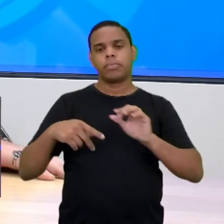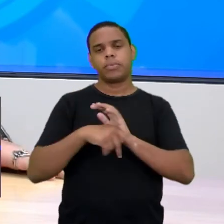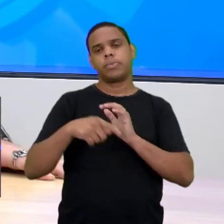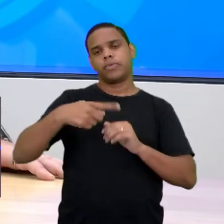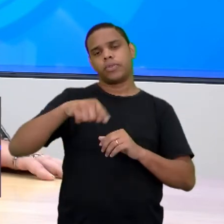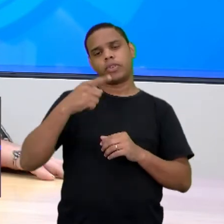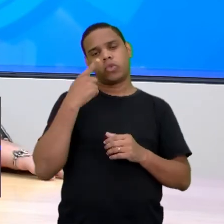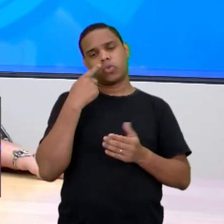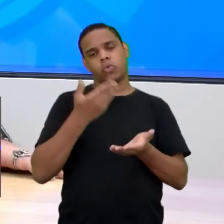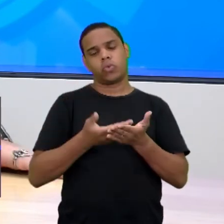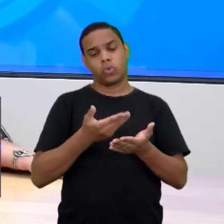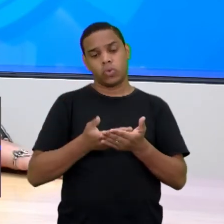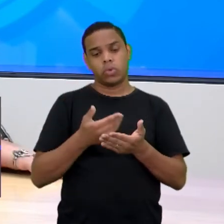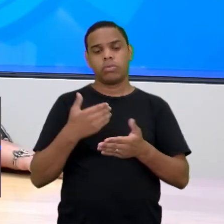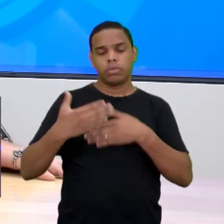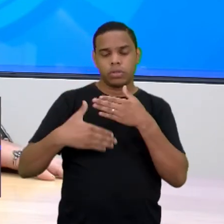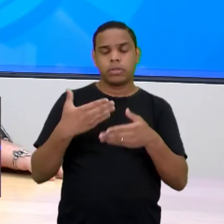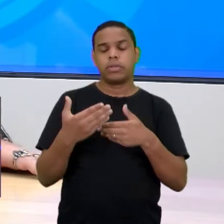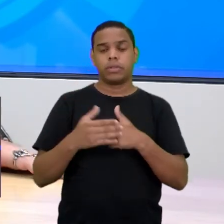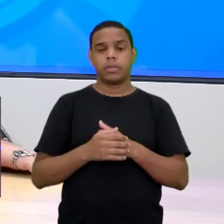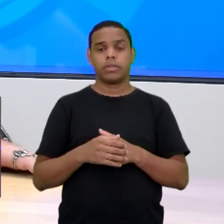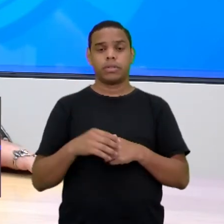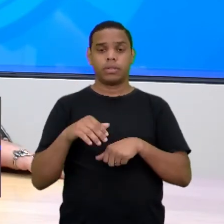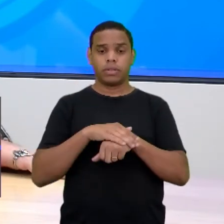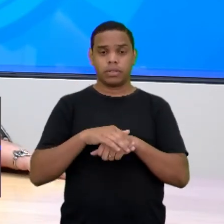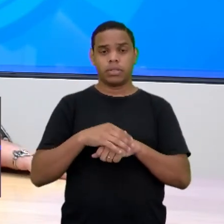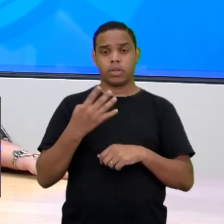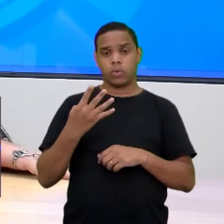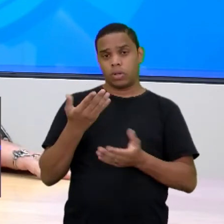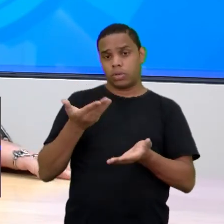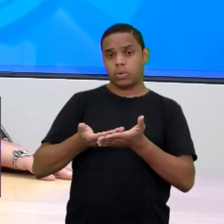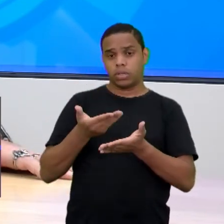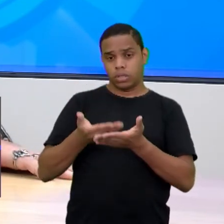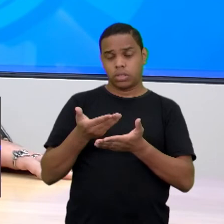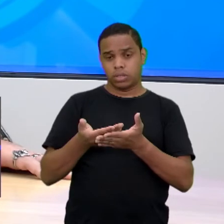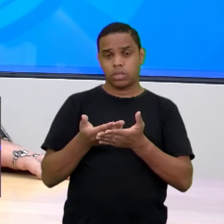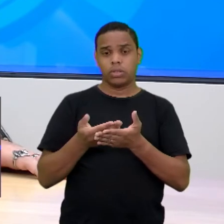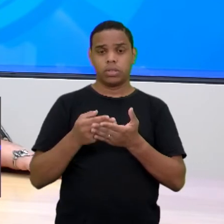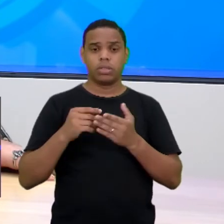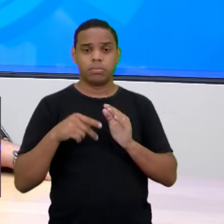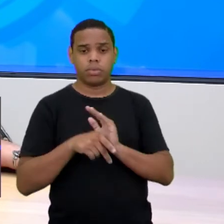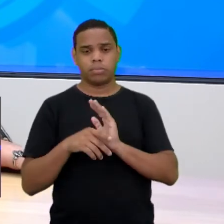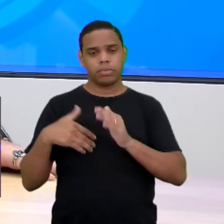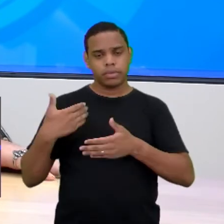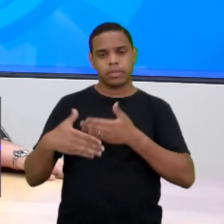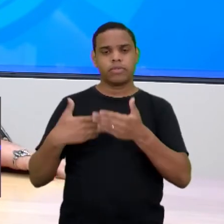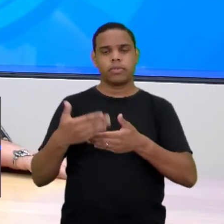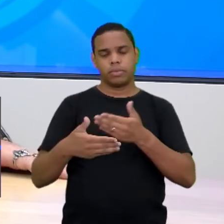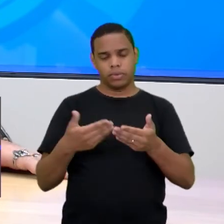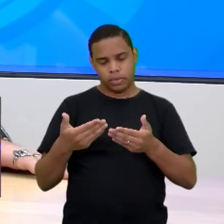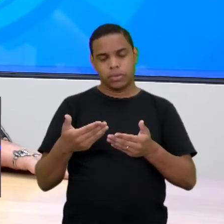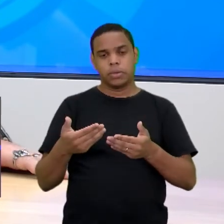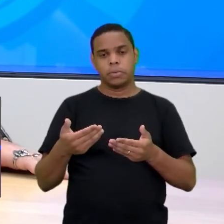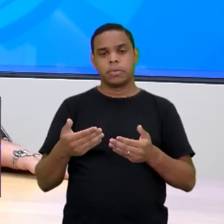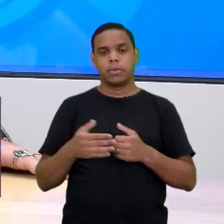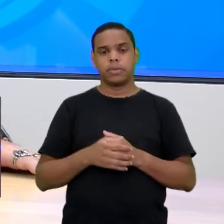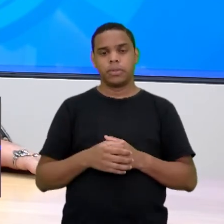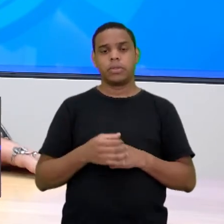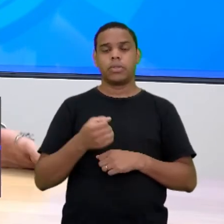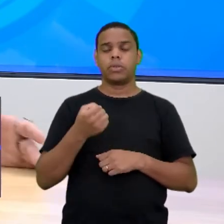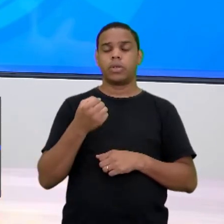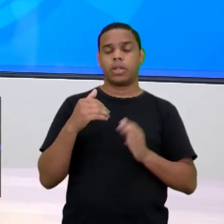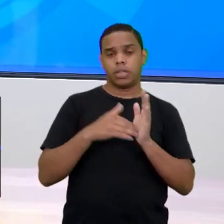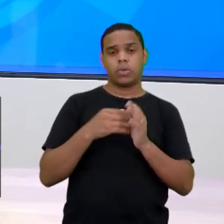vocês viram no desenvolvimento, né, que foram 4 aulas de desenvolvimento, né, do desenvolvimento 1 ao desenvolvimento